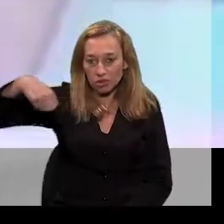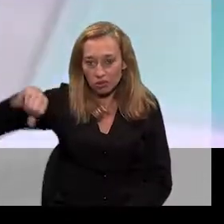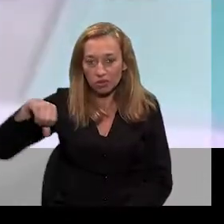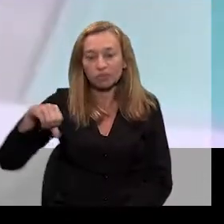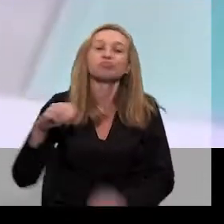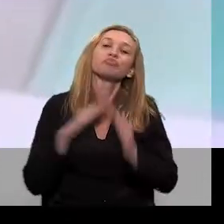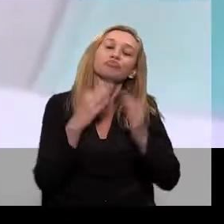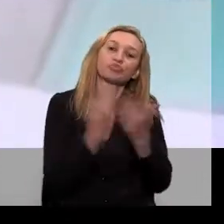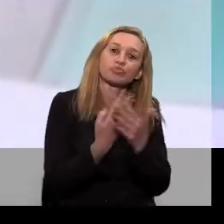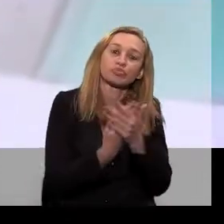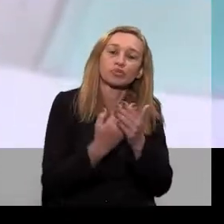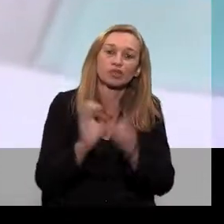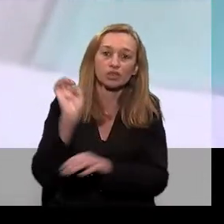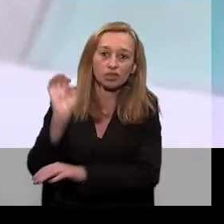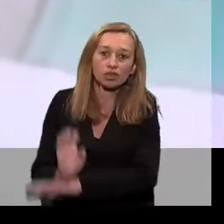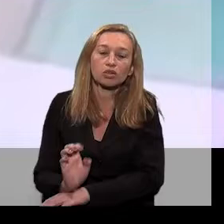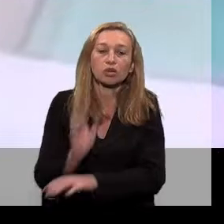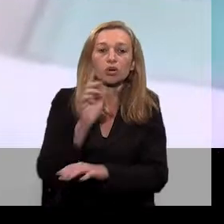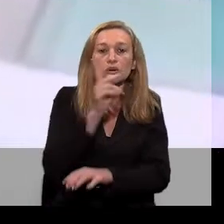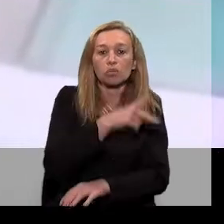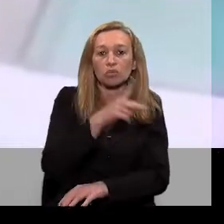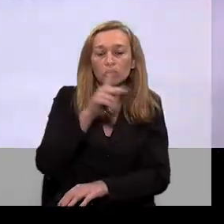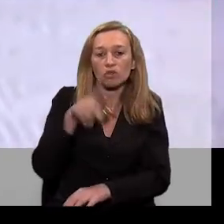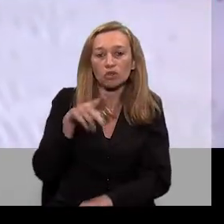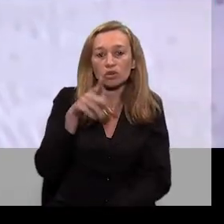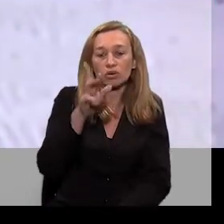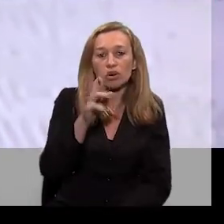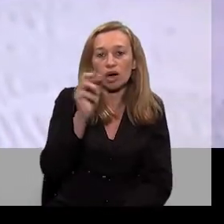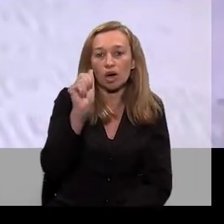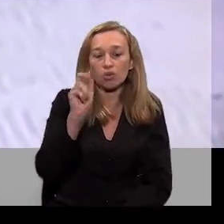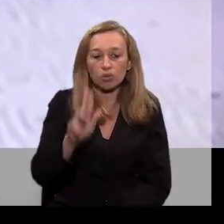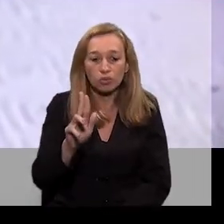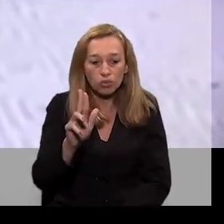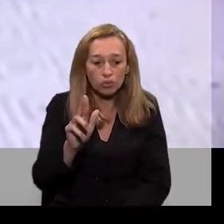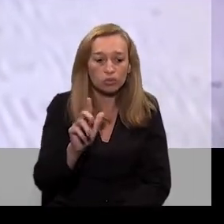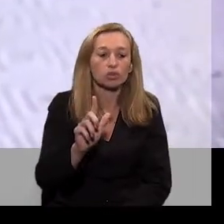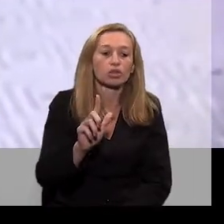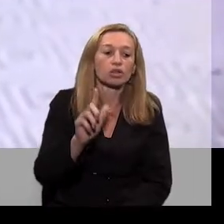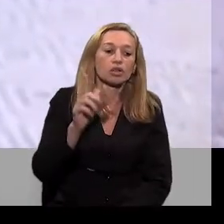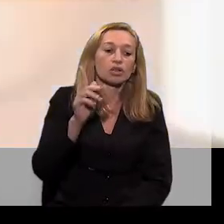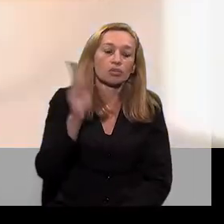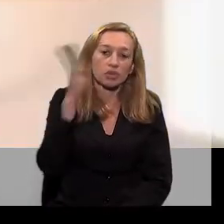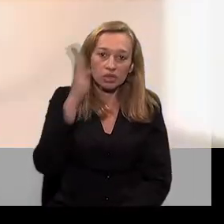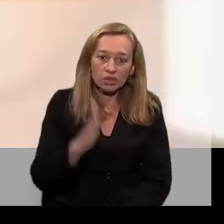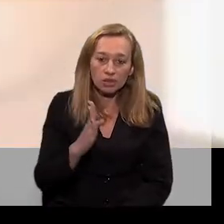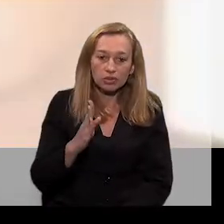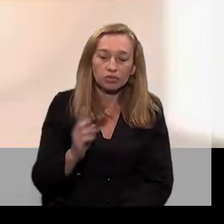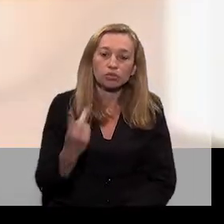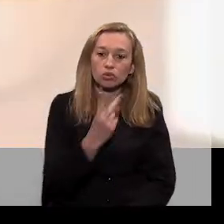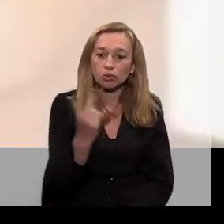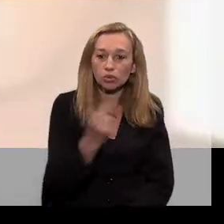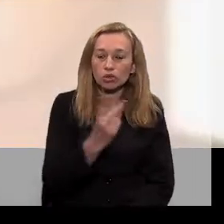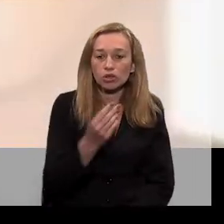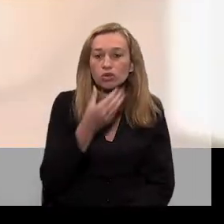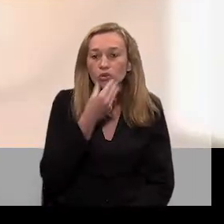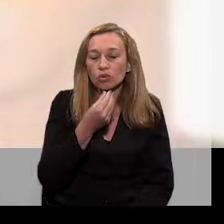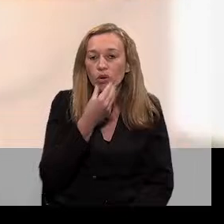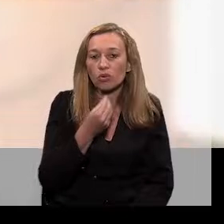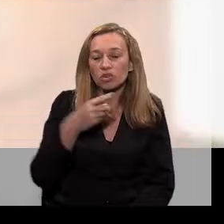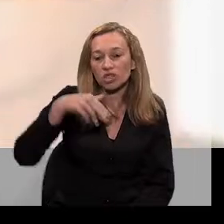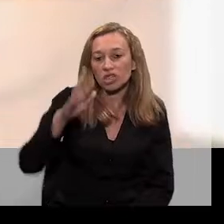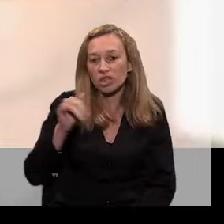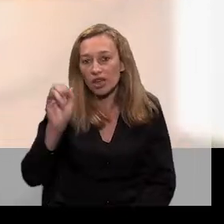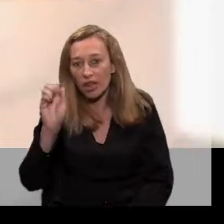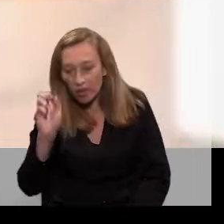Escola Estadual Professor Raul Brasil, no município de Suzano, no estado de São Paulo, a dupla de atiradores